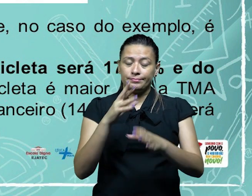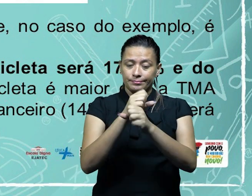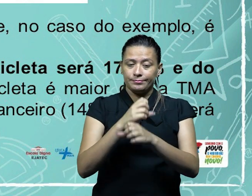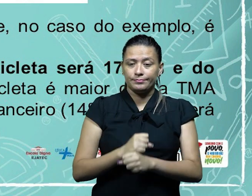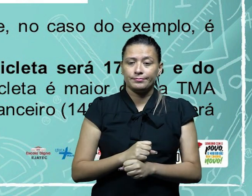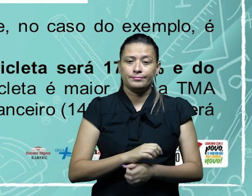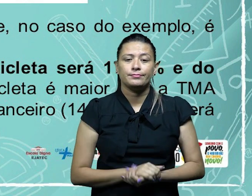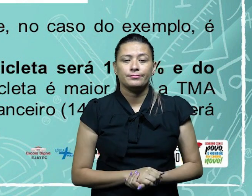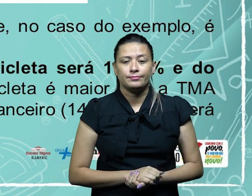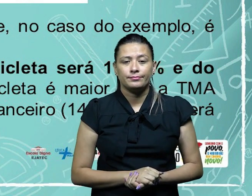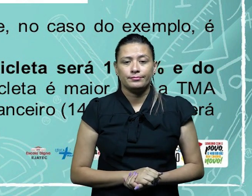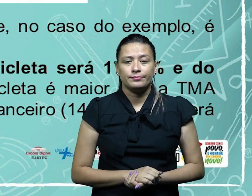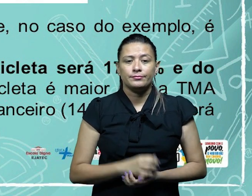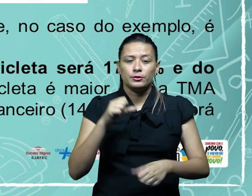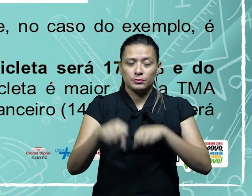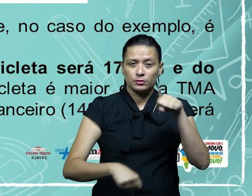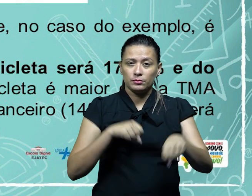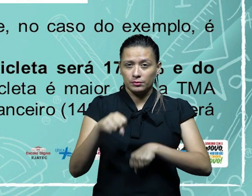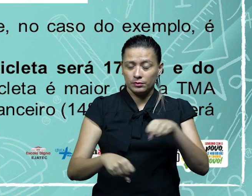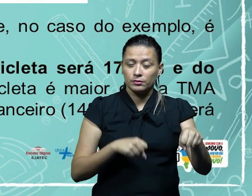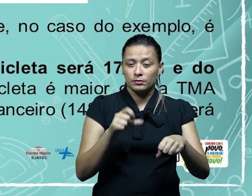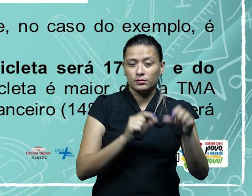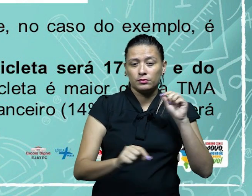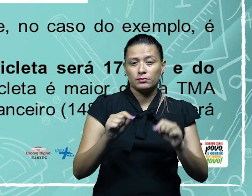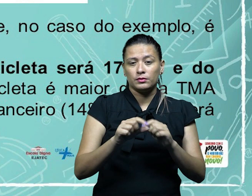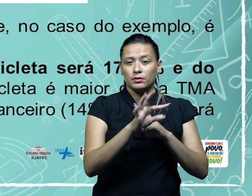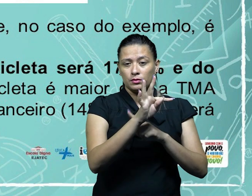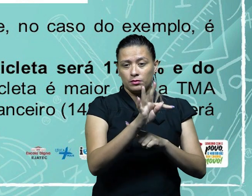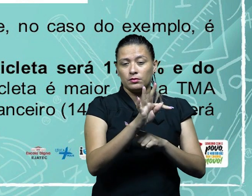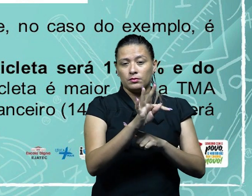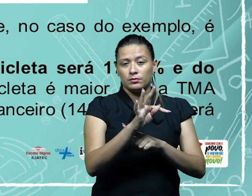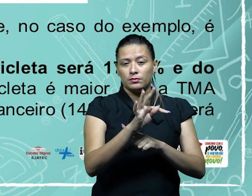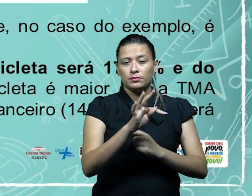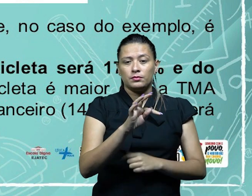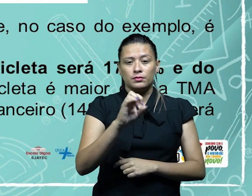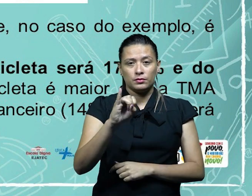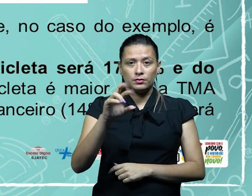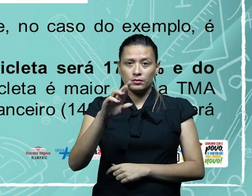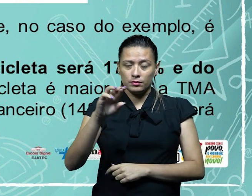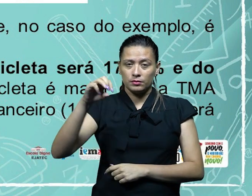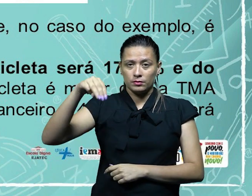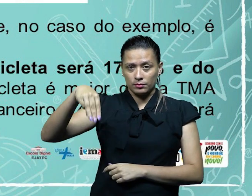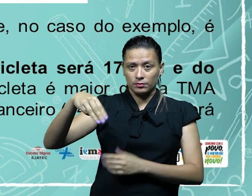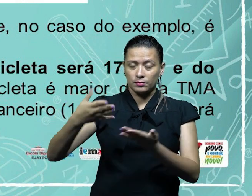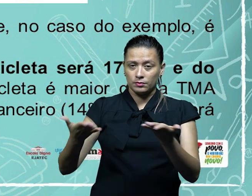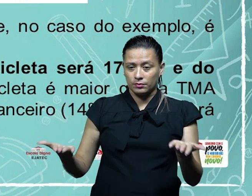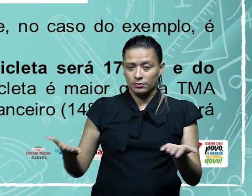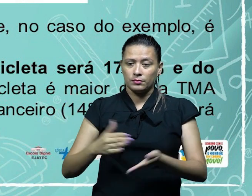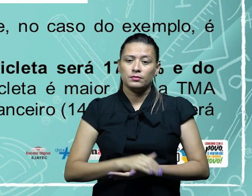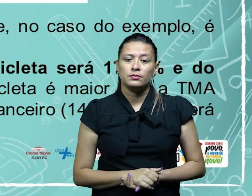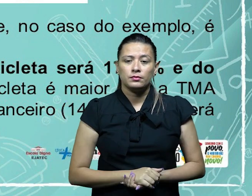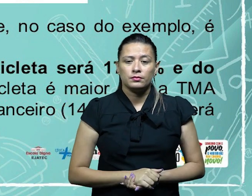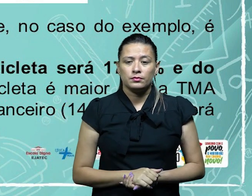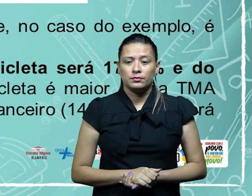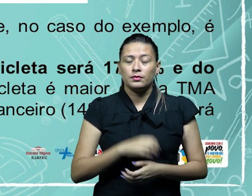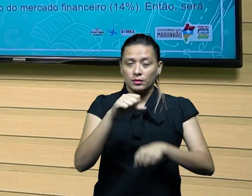modificada da bicicleta é maior que a TMA. Que a TMA foi de 10%, tá bom? E também ela é maior que do mercado financeiro,